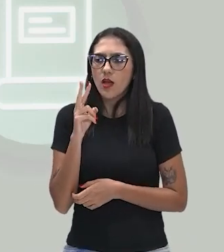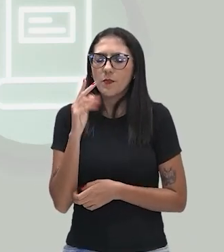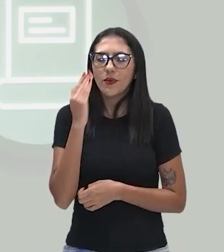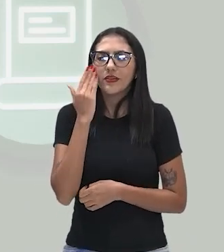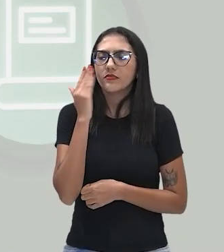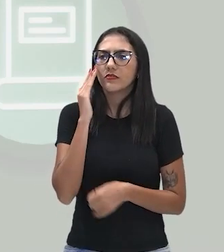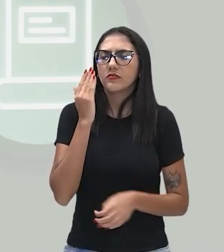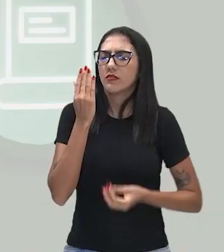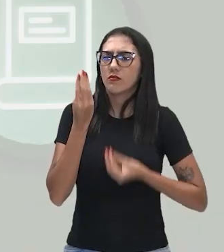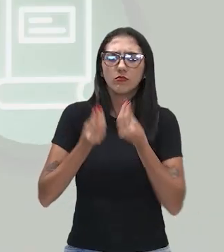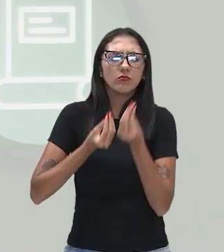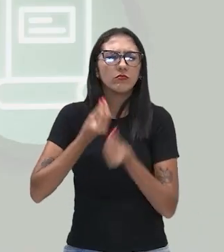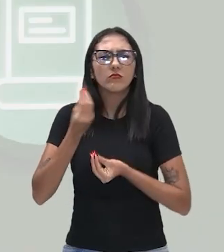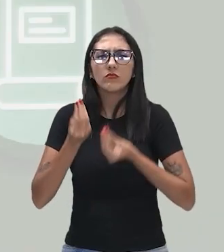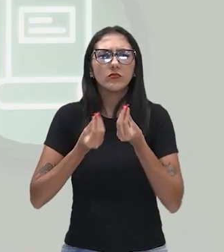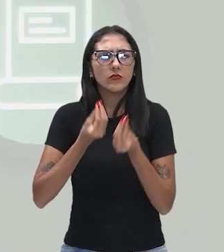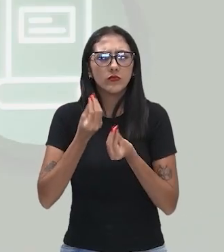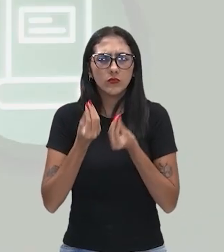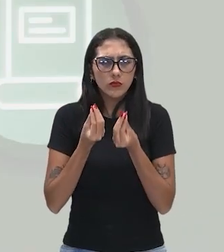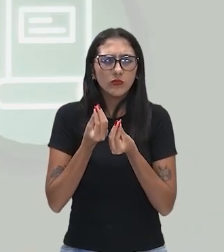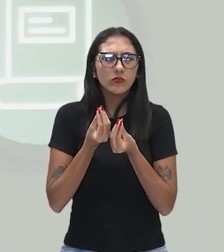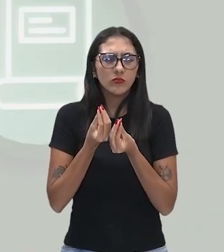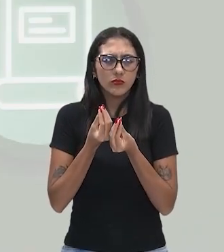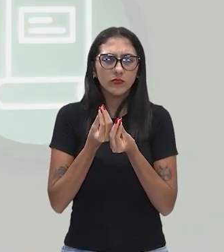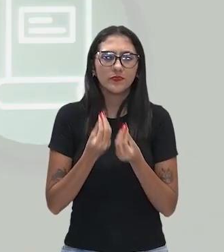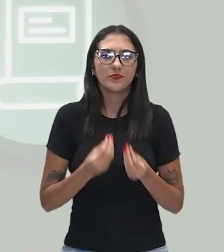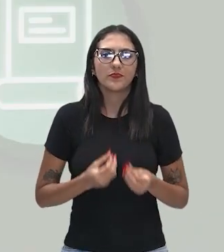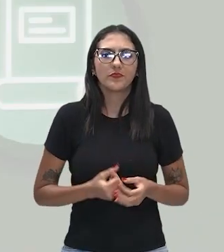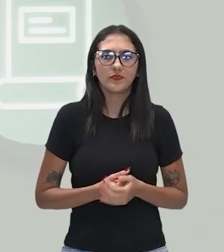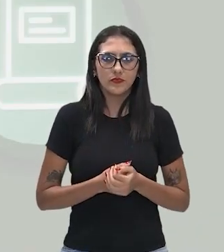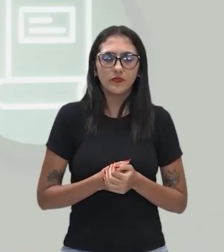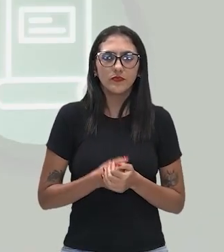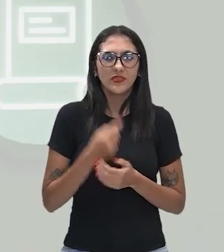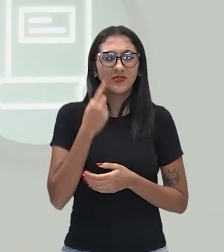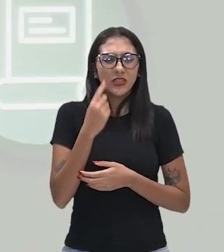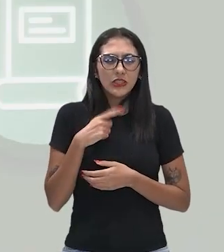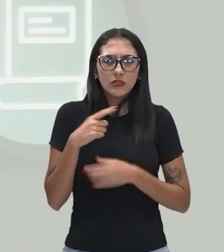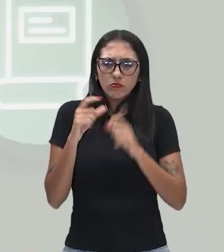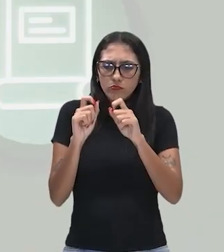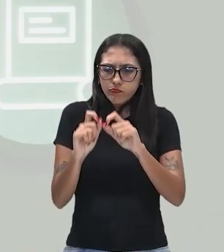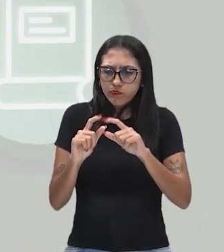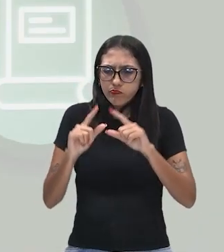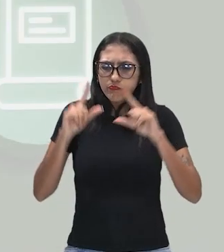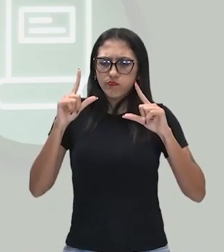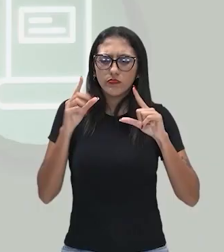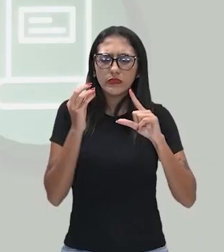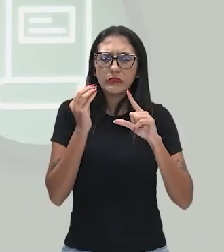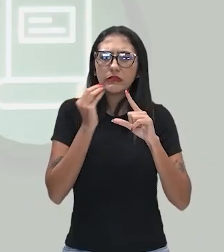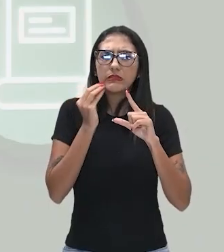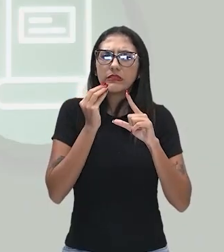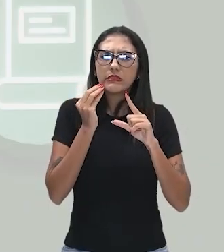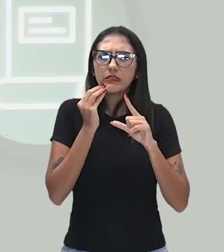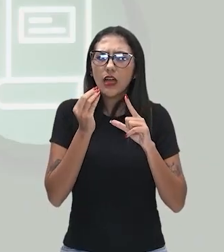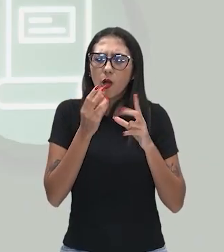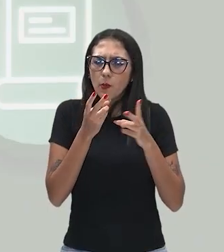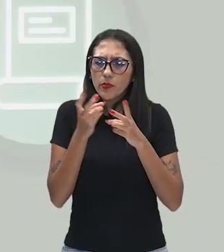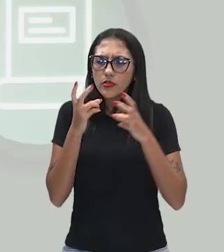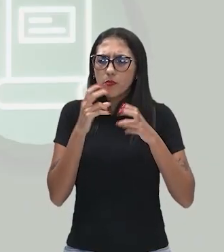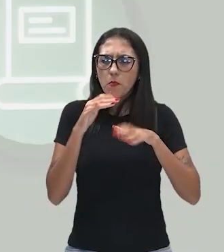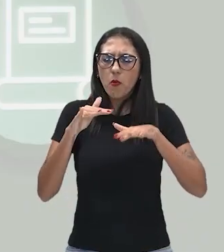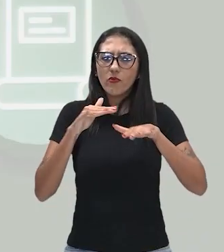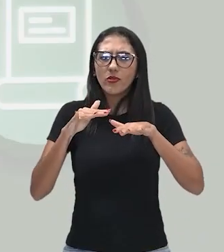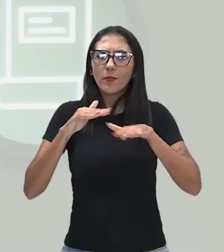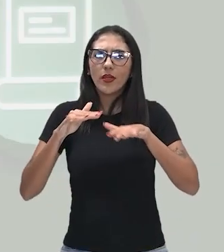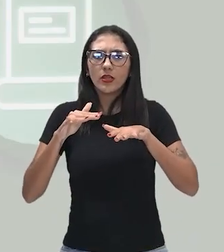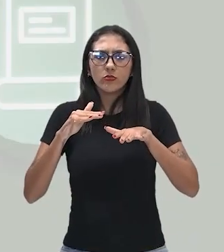que acontecia com ela. Mas quando eles chegaram mais perto, deram um zoom para tentar identificar o movimento delas, ela mudou o